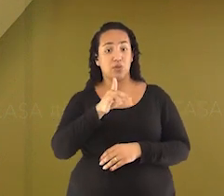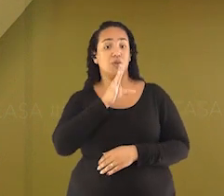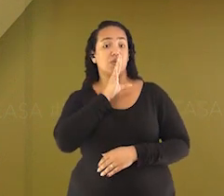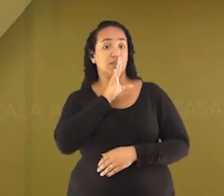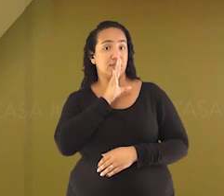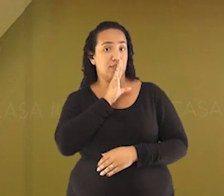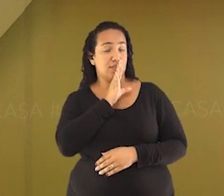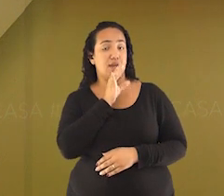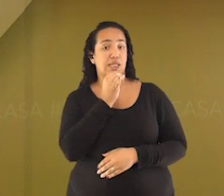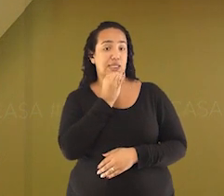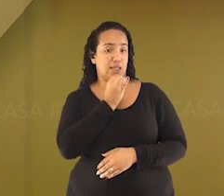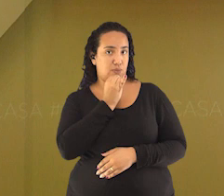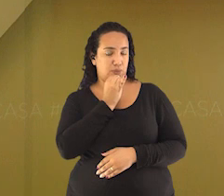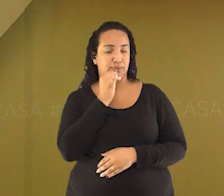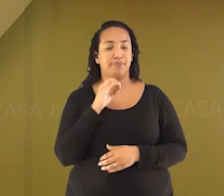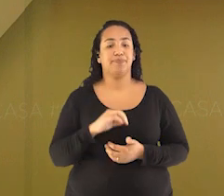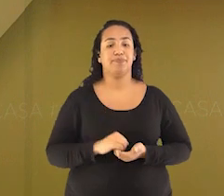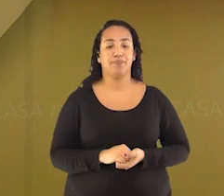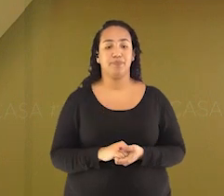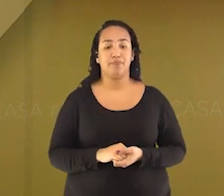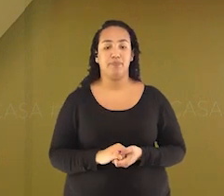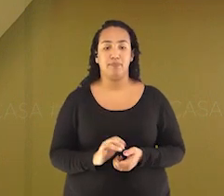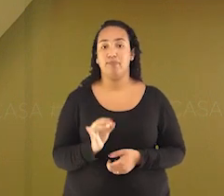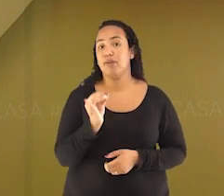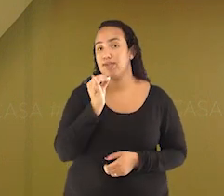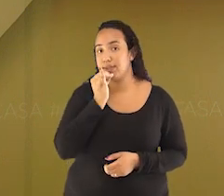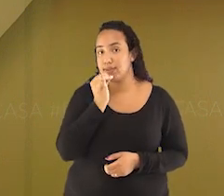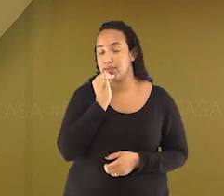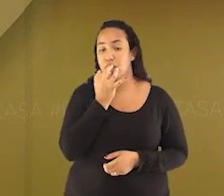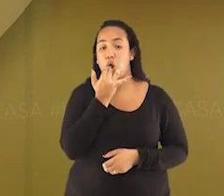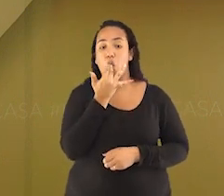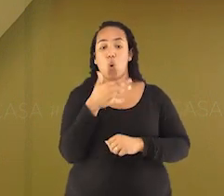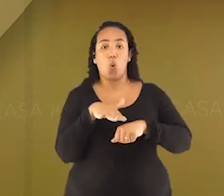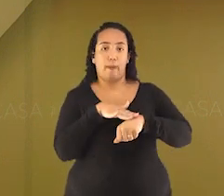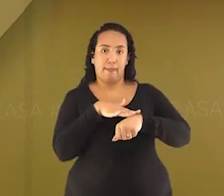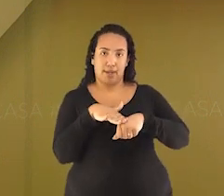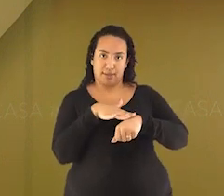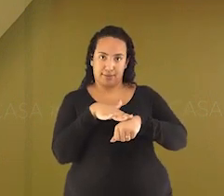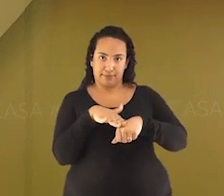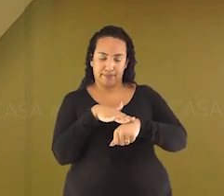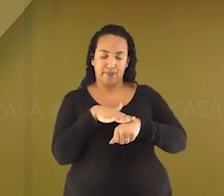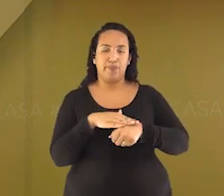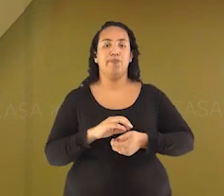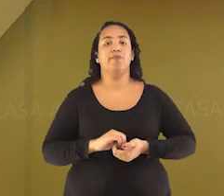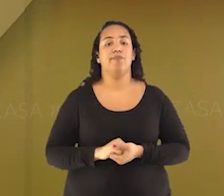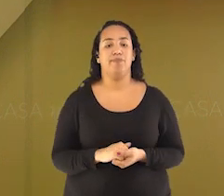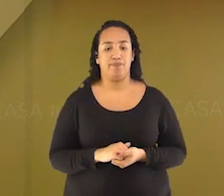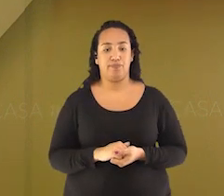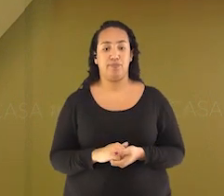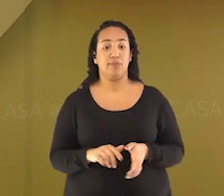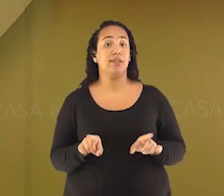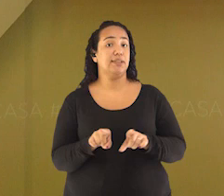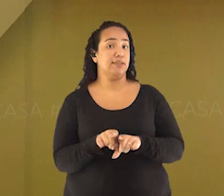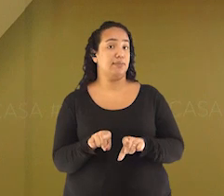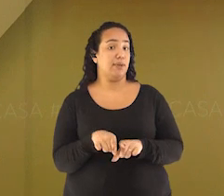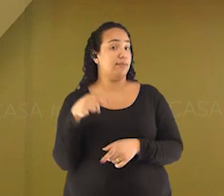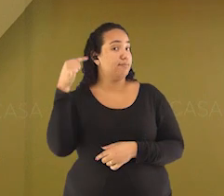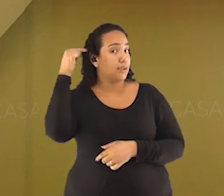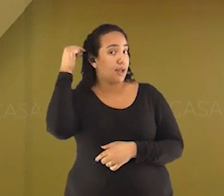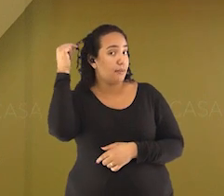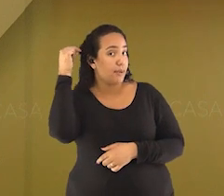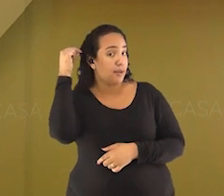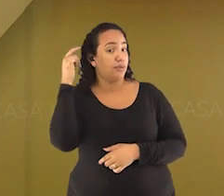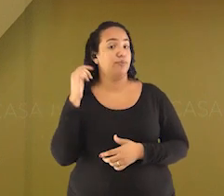exemplos. Bem, um deles é a cor da pele, que a gente pode ver aqui claramente, certo? E também o tipo de